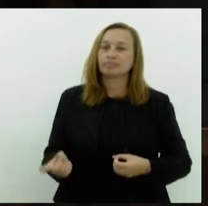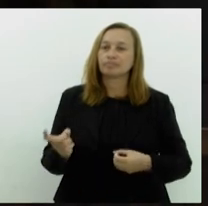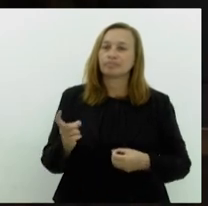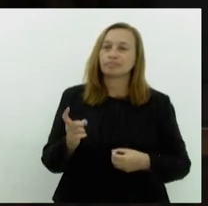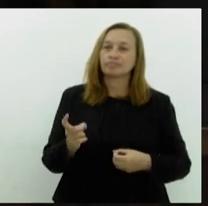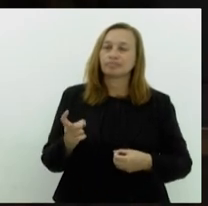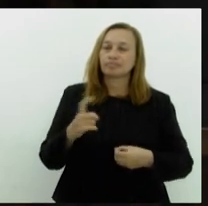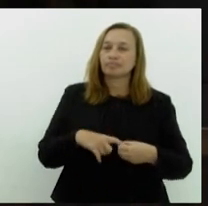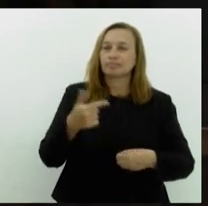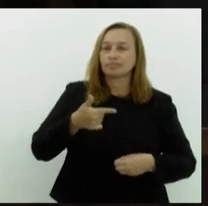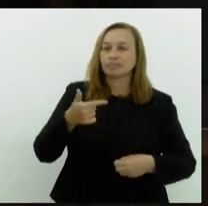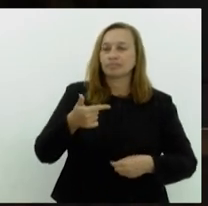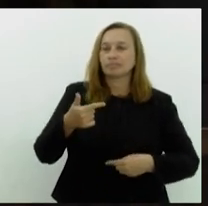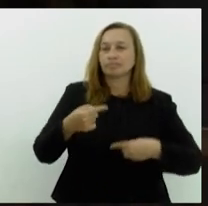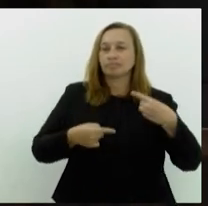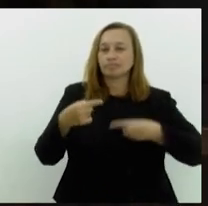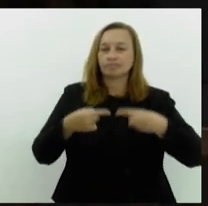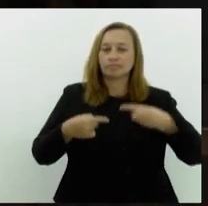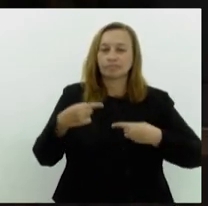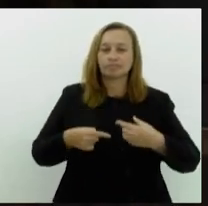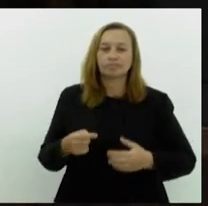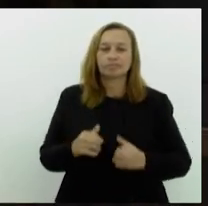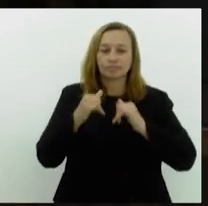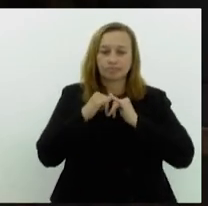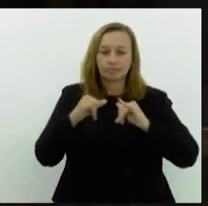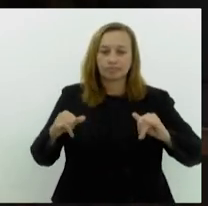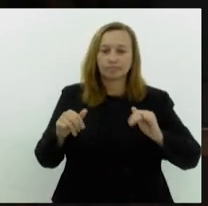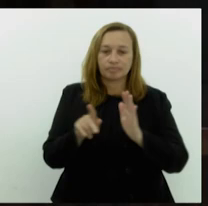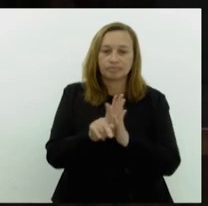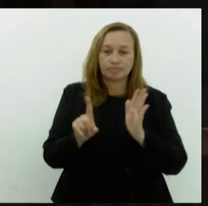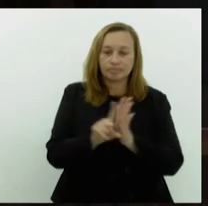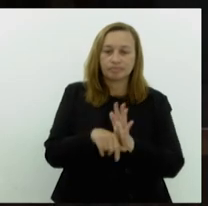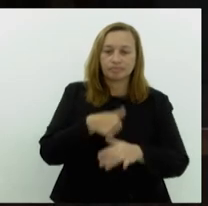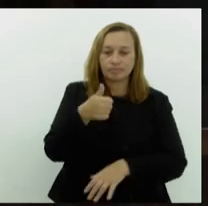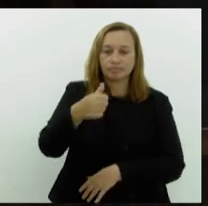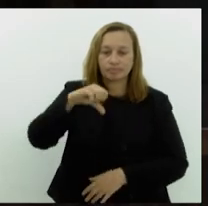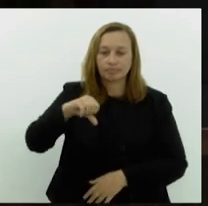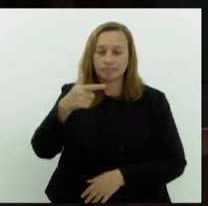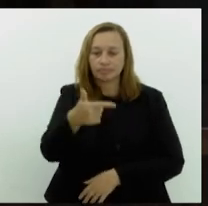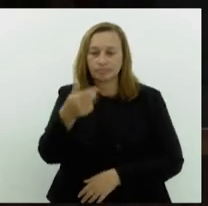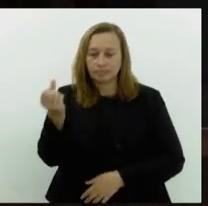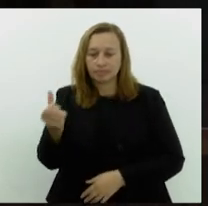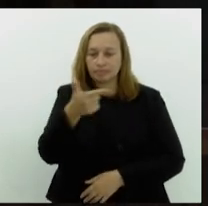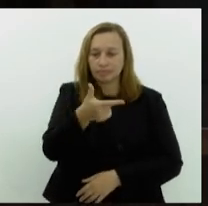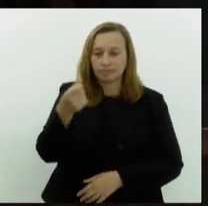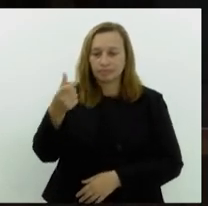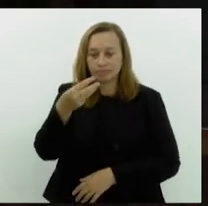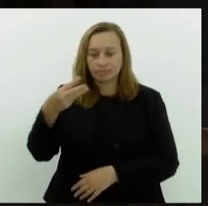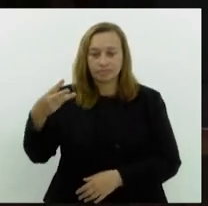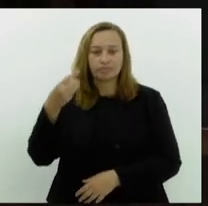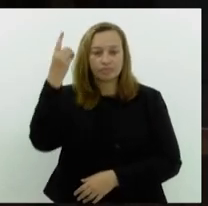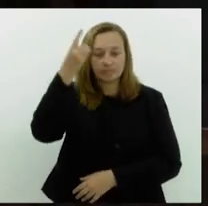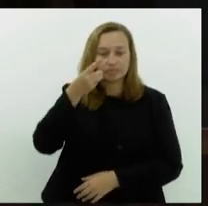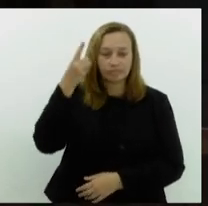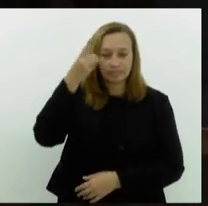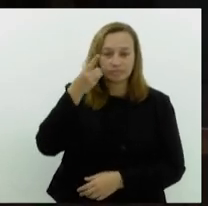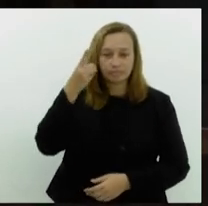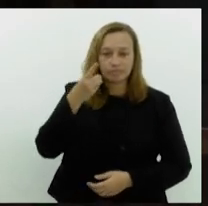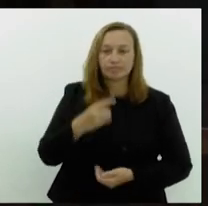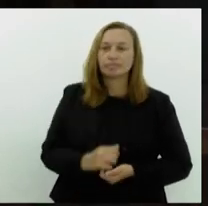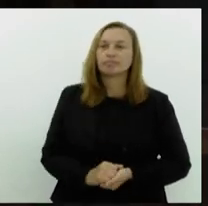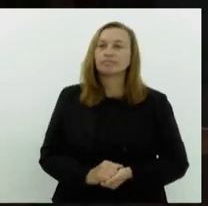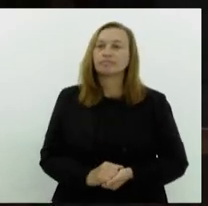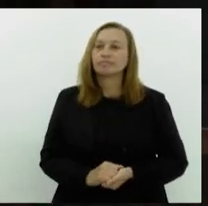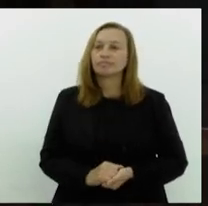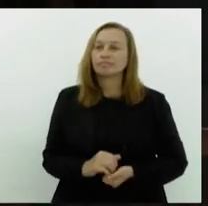para a segunda discussão. Anuncio, projeto de lei 1926, barra 2023, de autoria da nossa